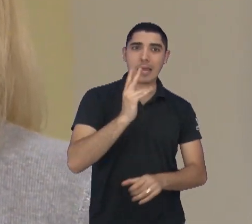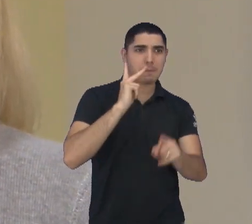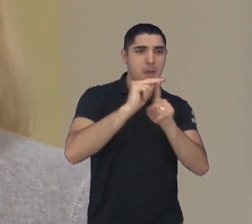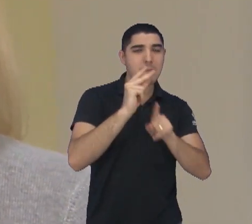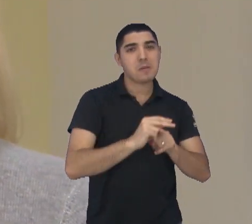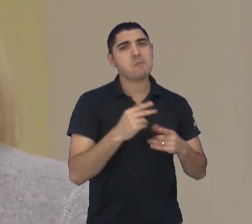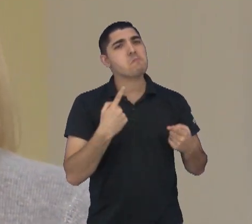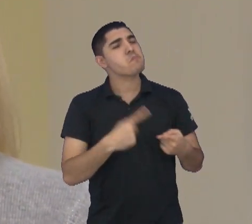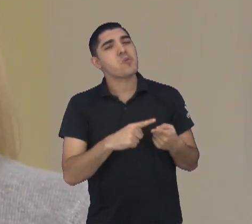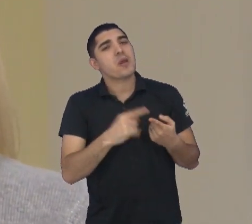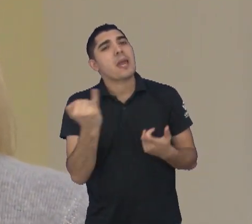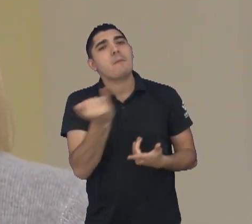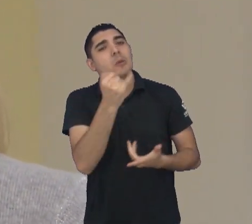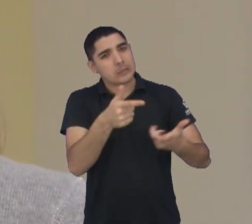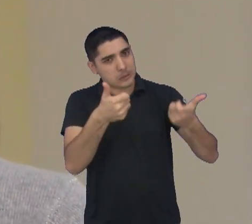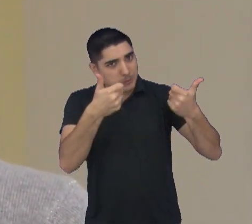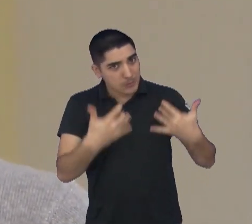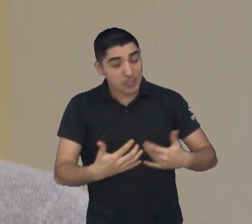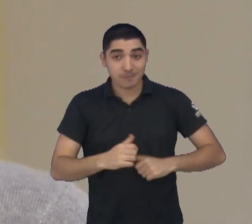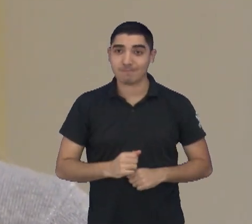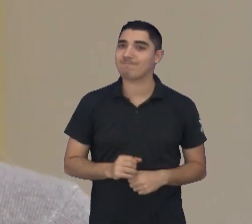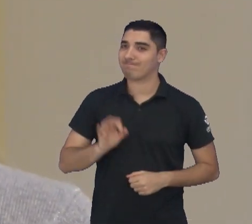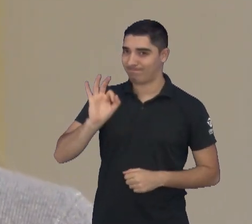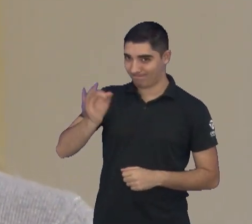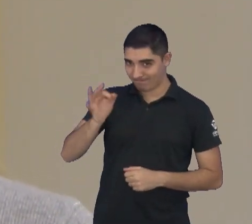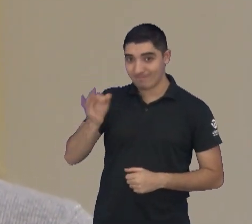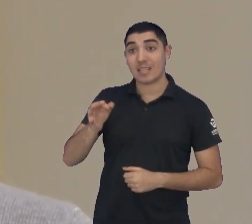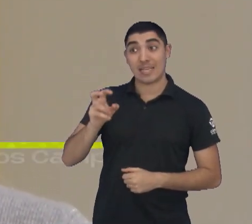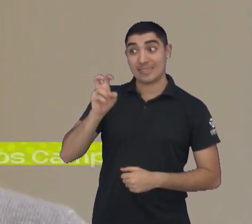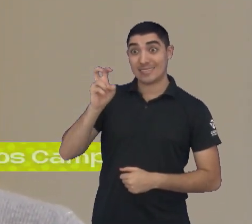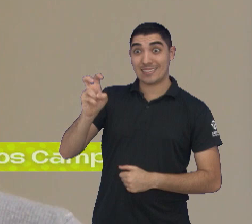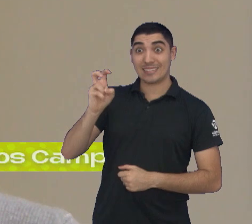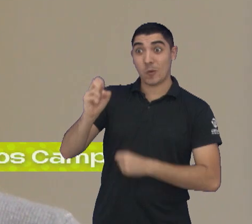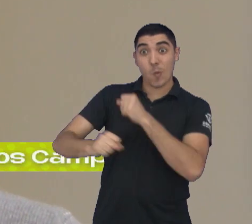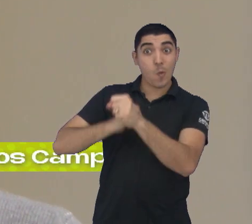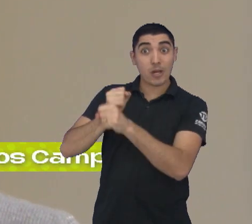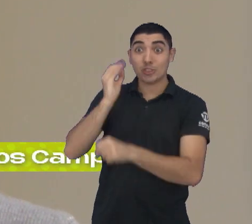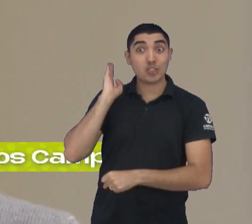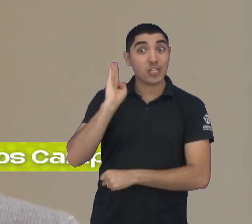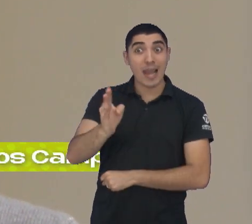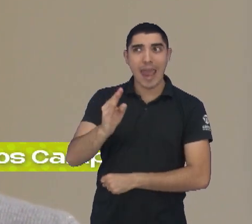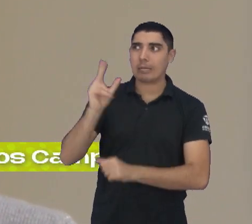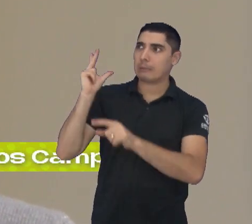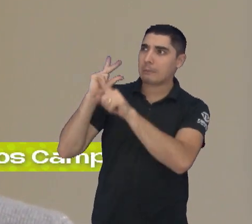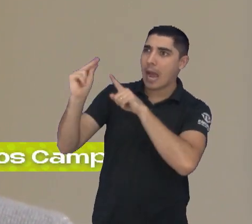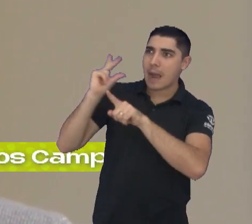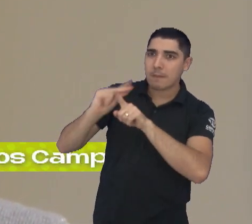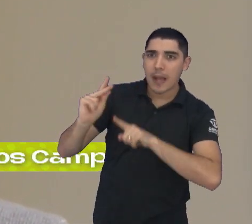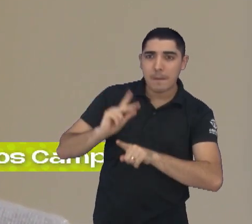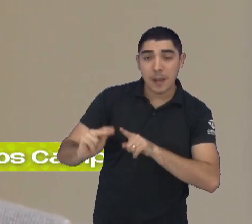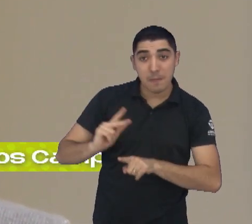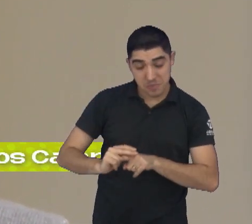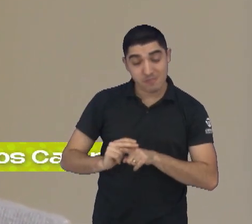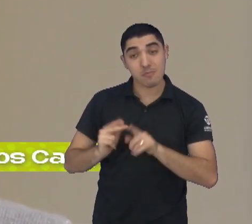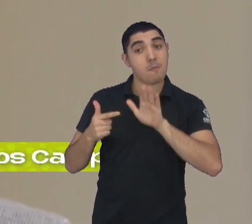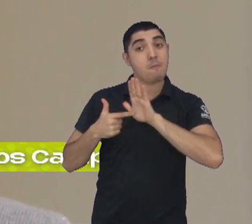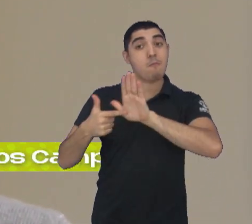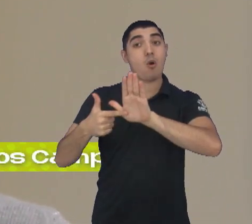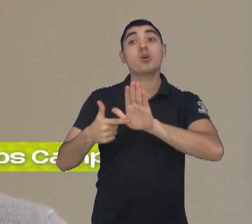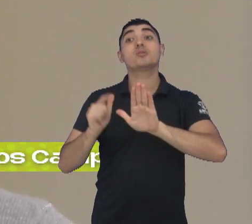disso? Bom, exatamente, o 5º consecutivo, eu acho que brinda o trabalho que